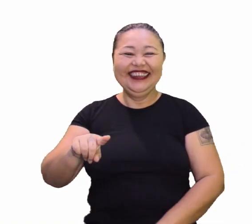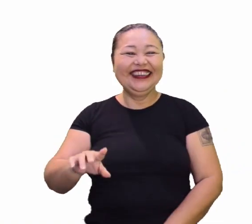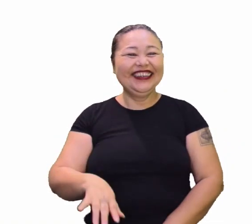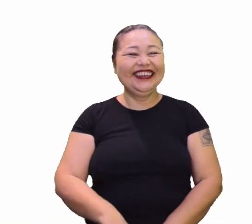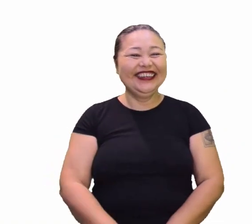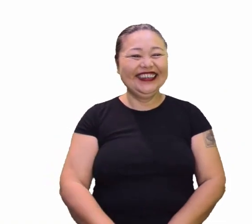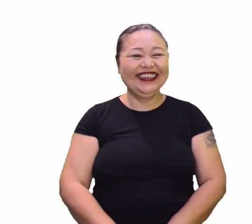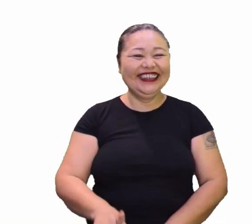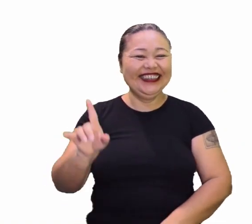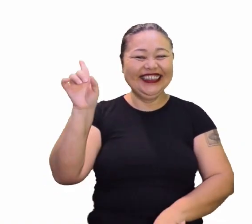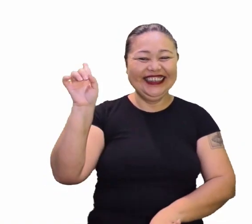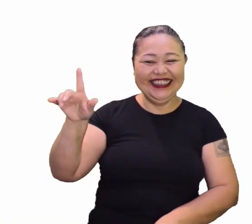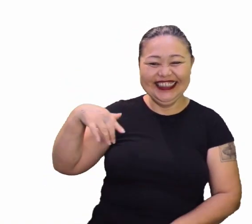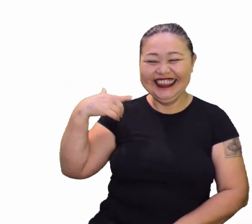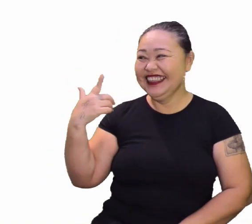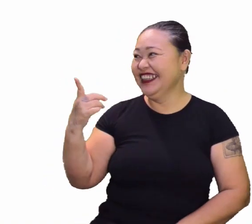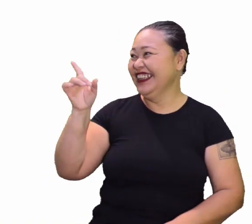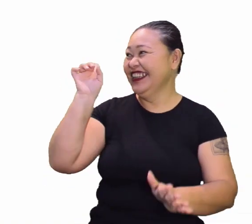Vamos lá.